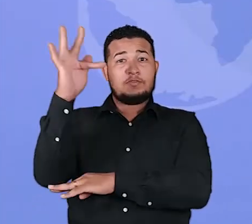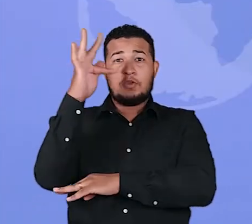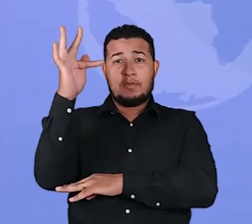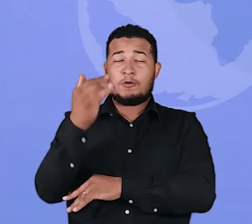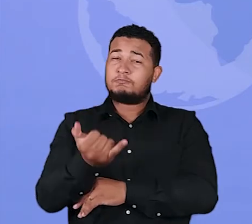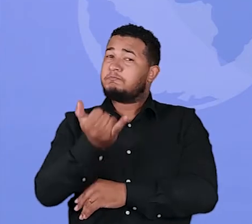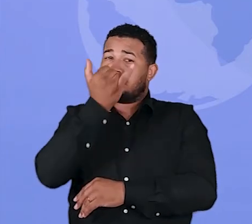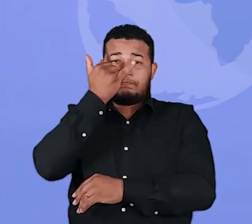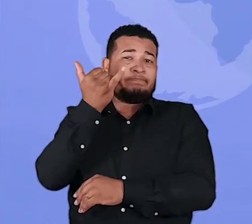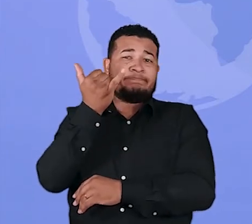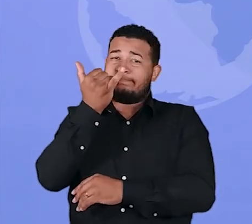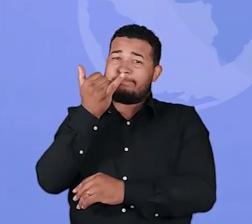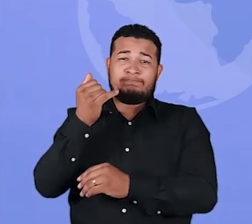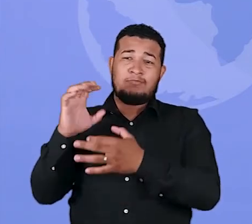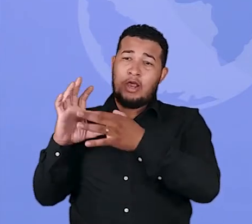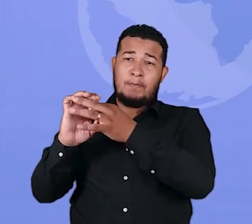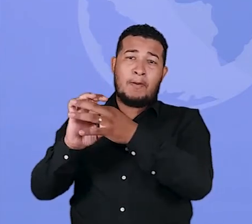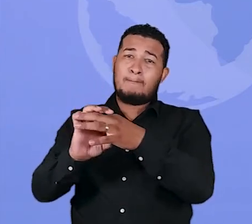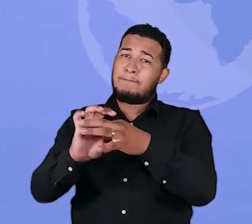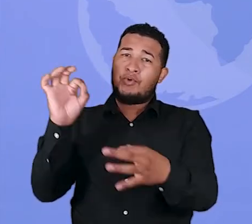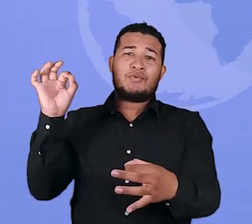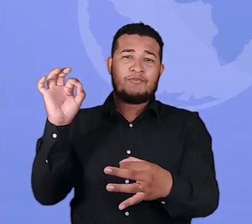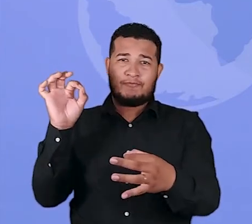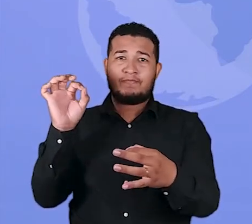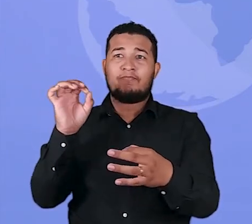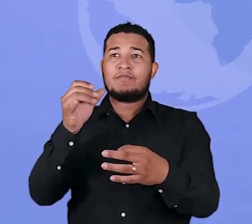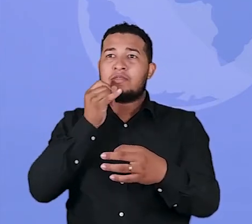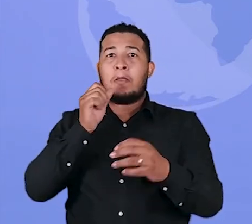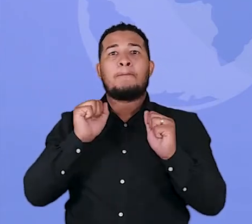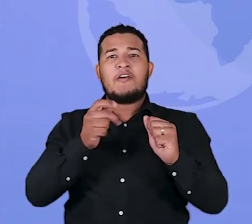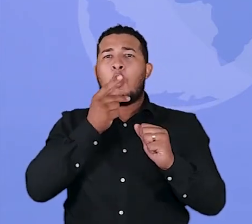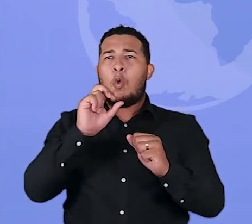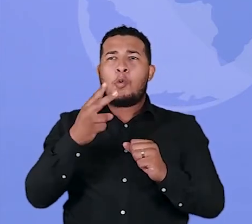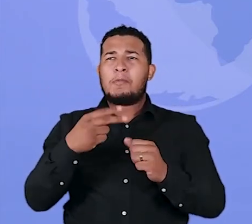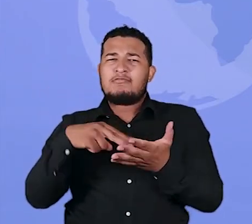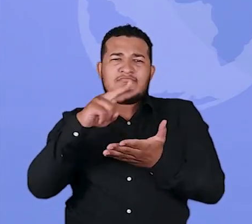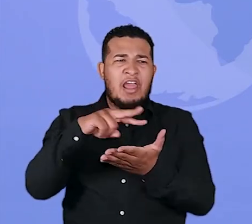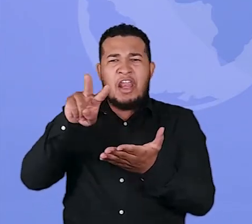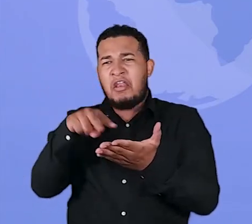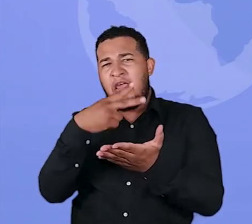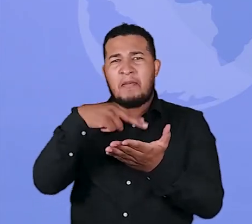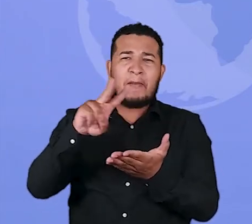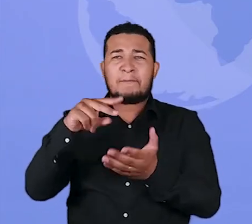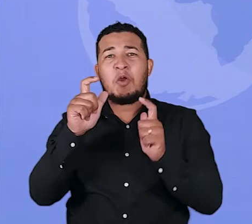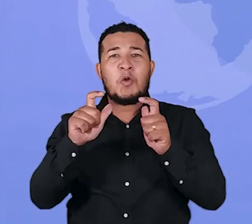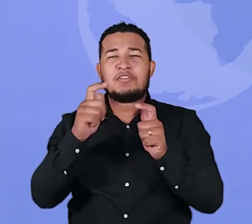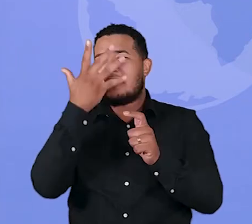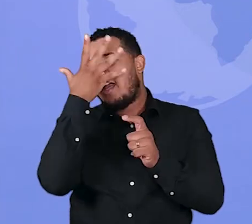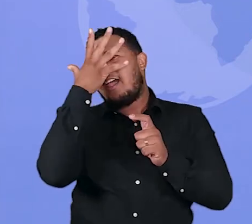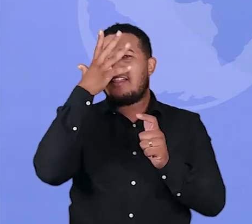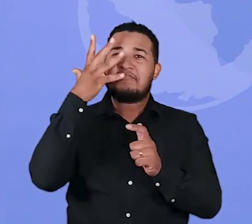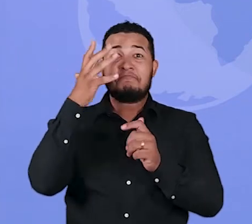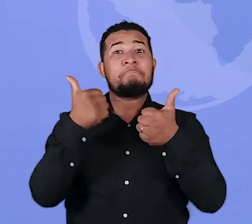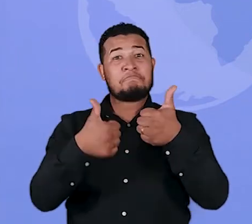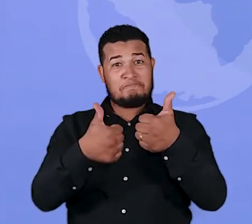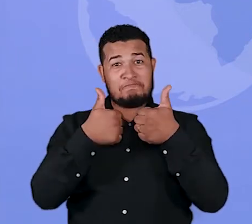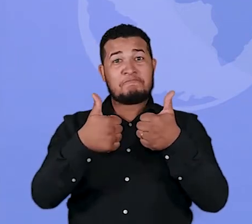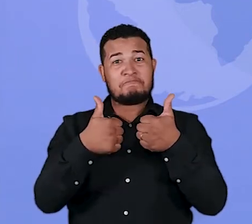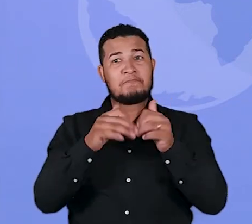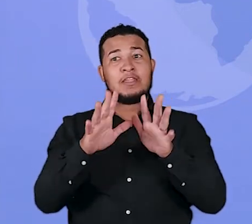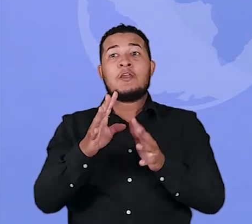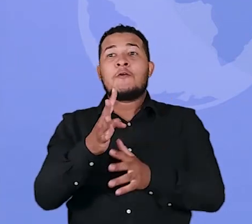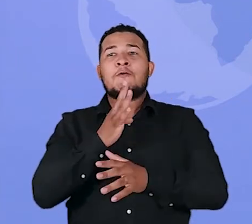está incoerente. Então deveria ser, vou pular muita marchinha neste Carnaval. Então esse conhecimento